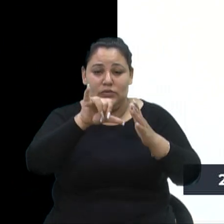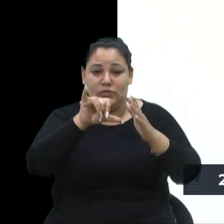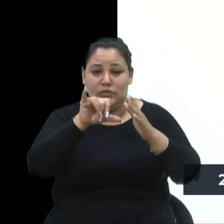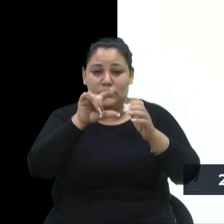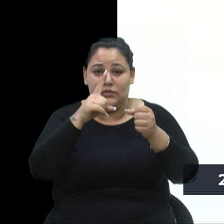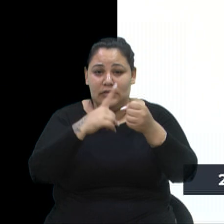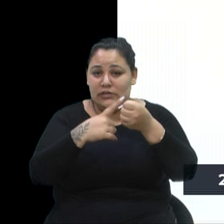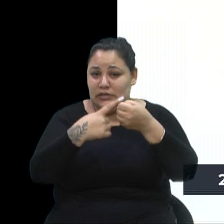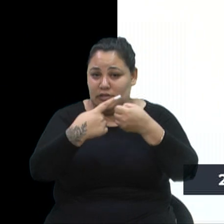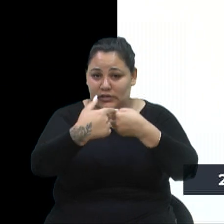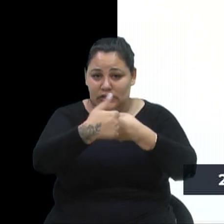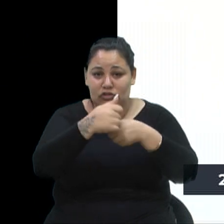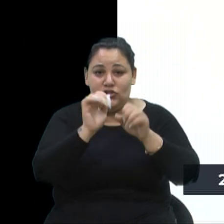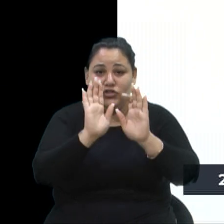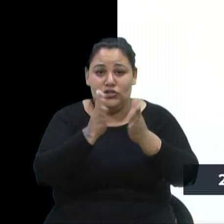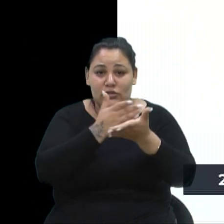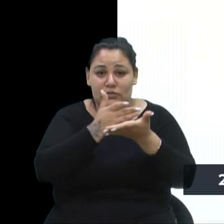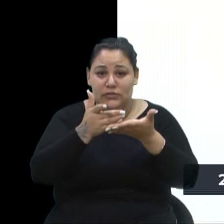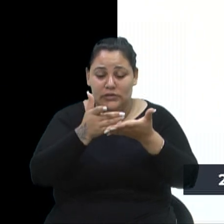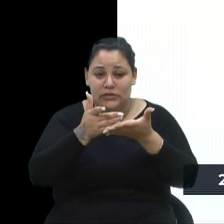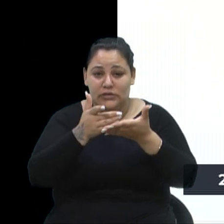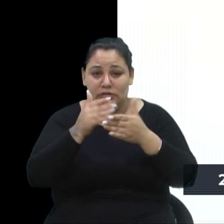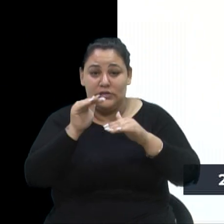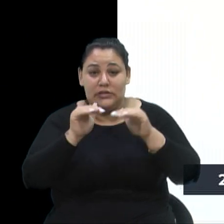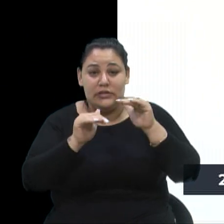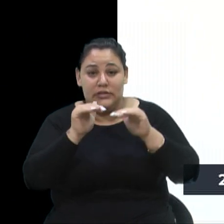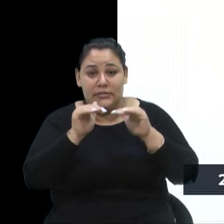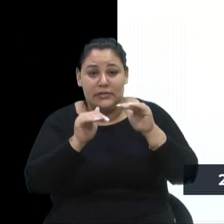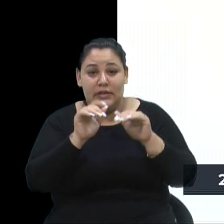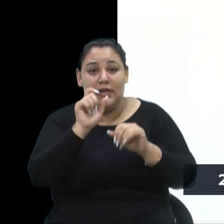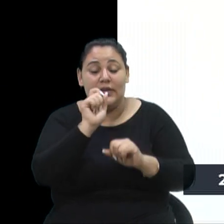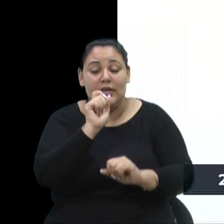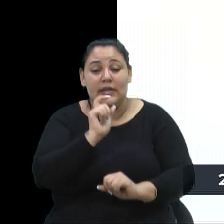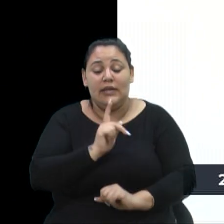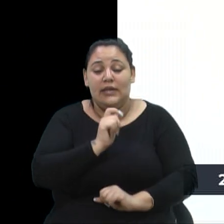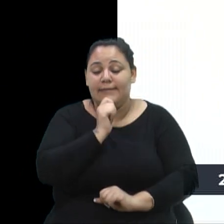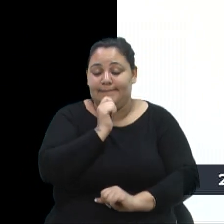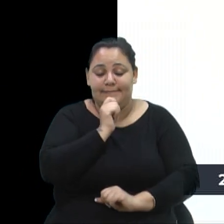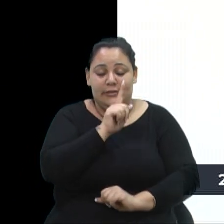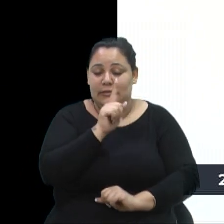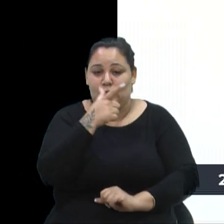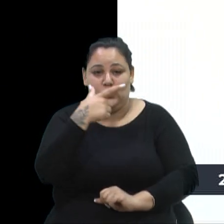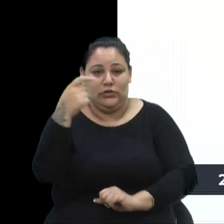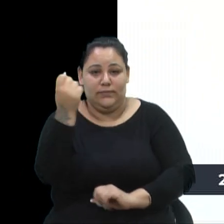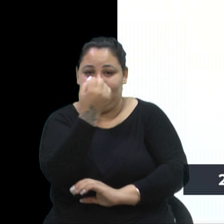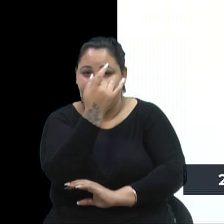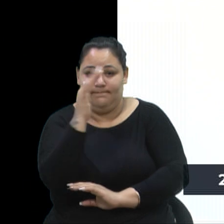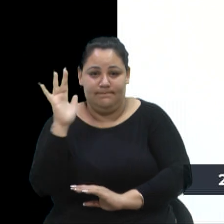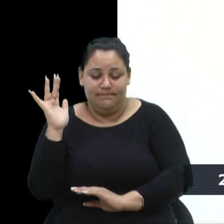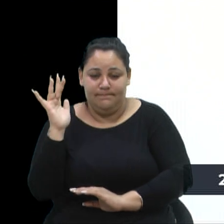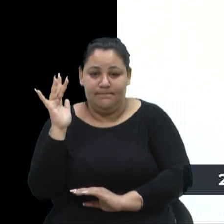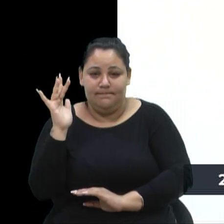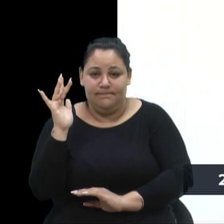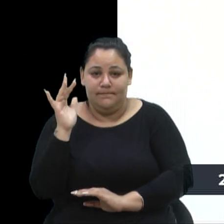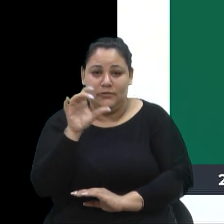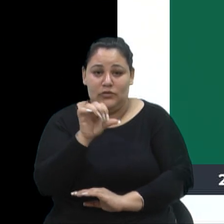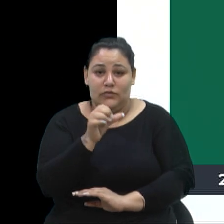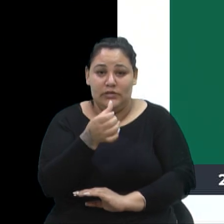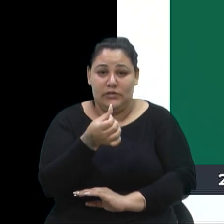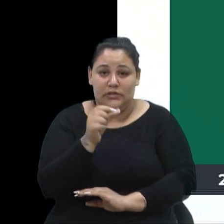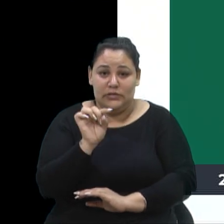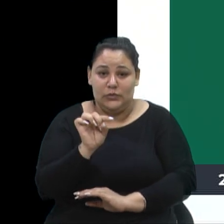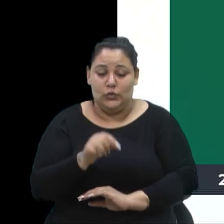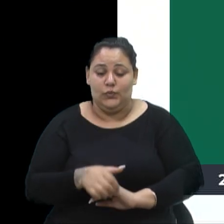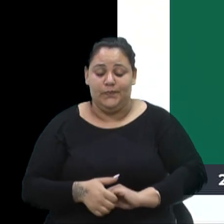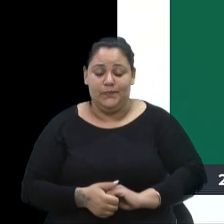começa a quase equilibrar aqueles que não saíram das reservas. O total de 896 mil.